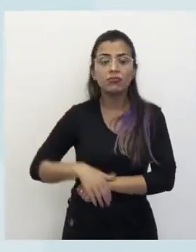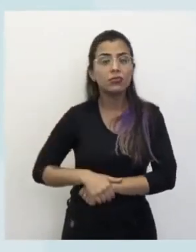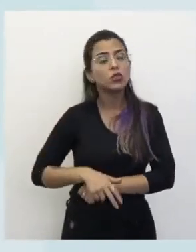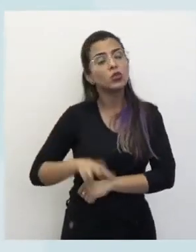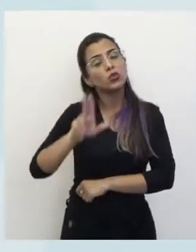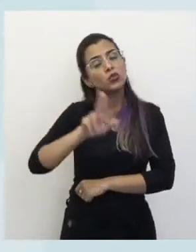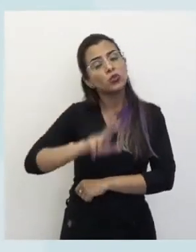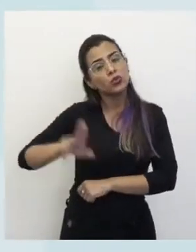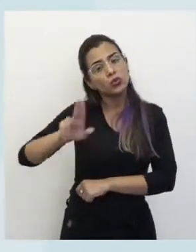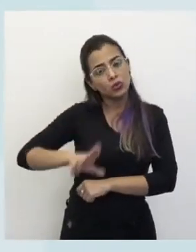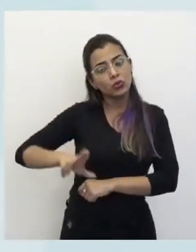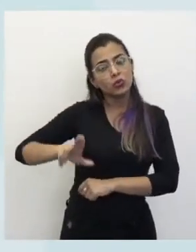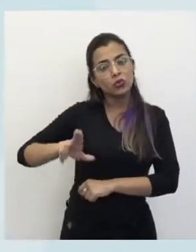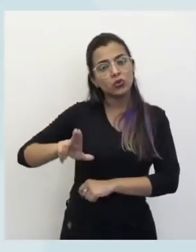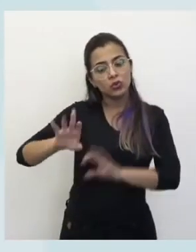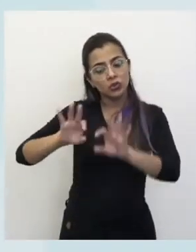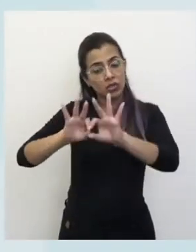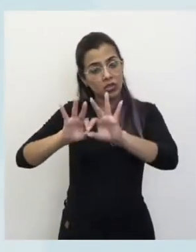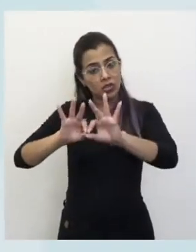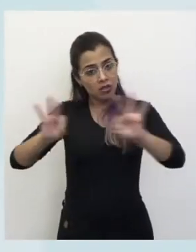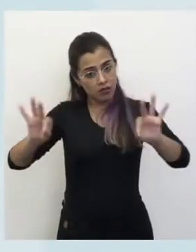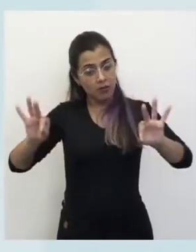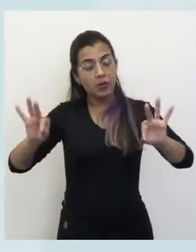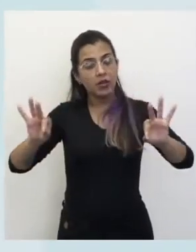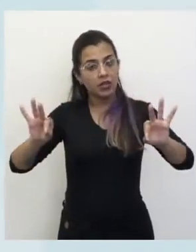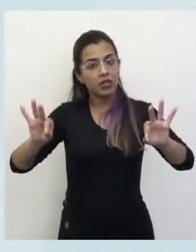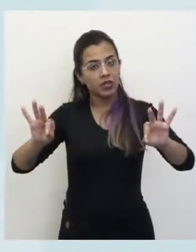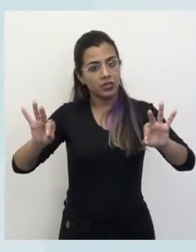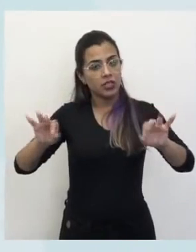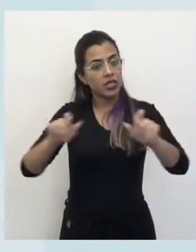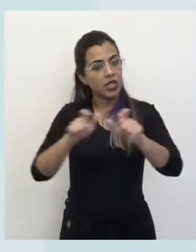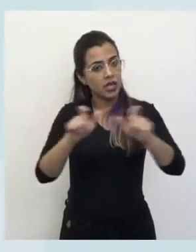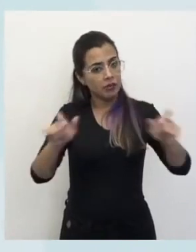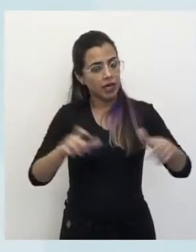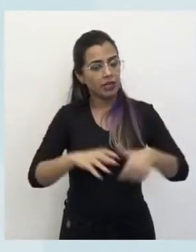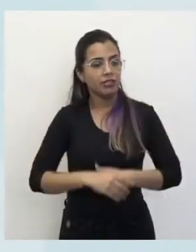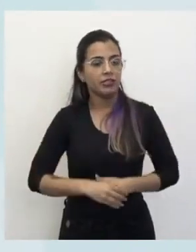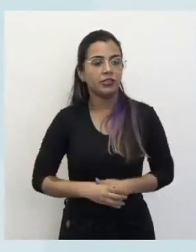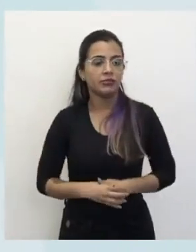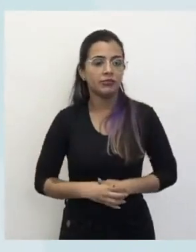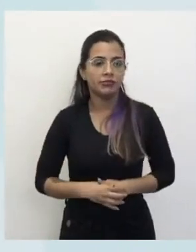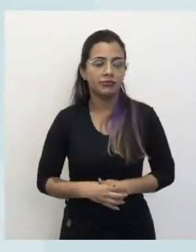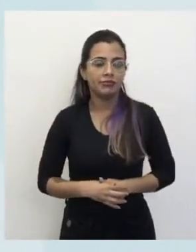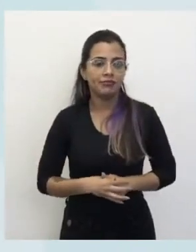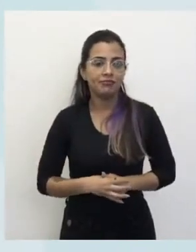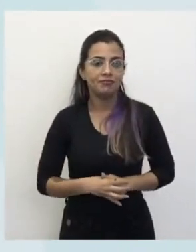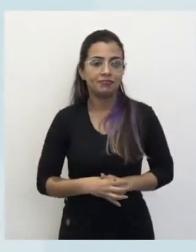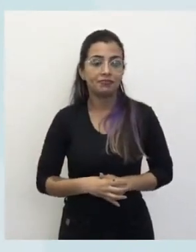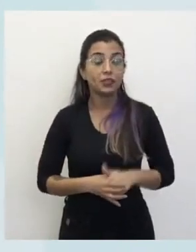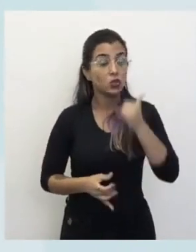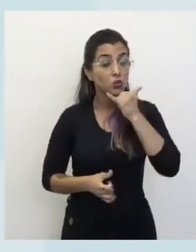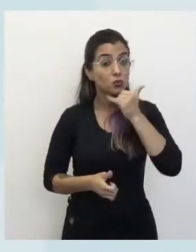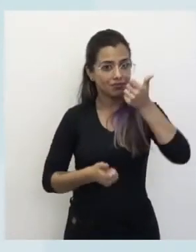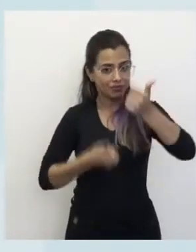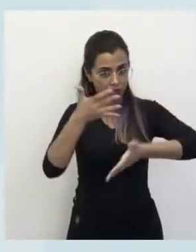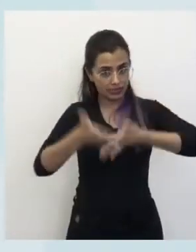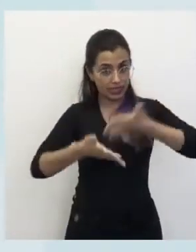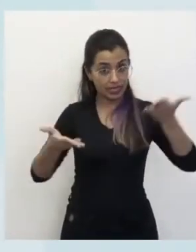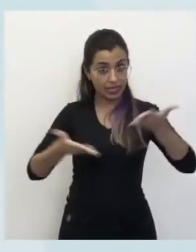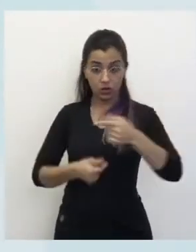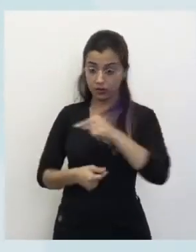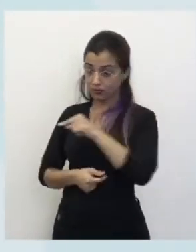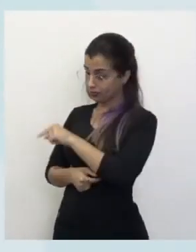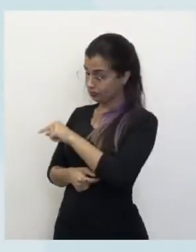orações ou termos de idêntica função gramatical. Agora, as subordinativas são as que conectam